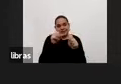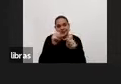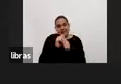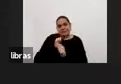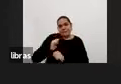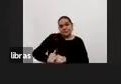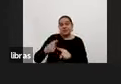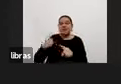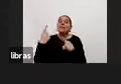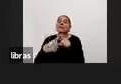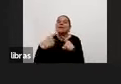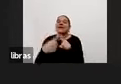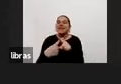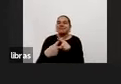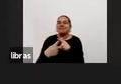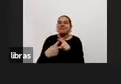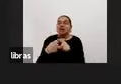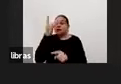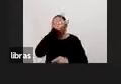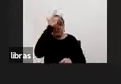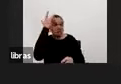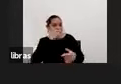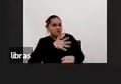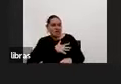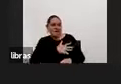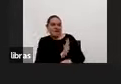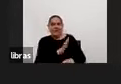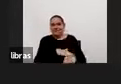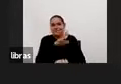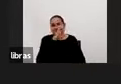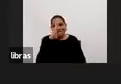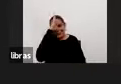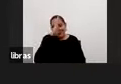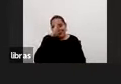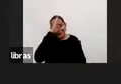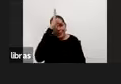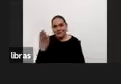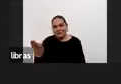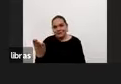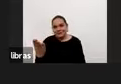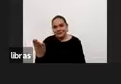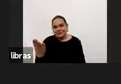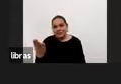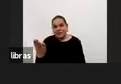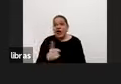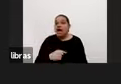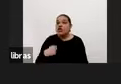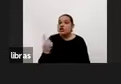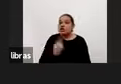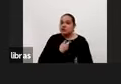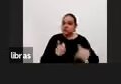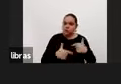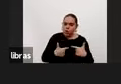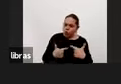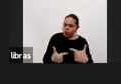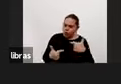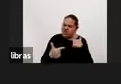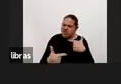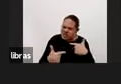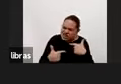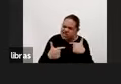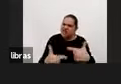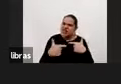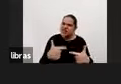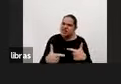popularidade do Bolsonaro estava despencando e com o auxílio emergencial que nós conquistamos, que nós defendemos